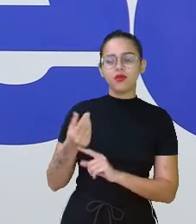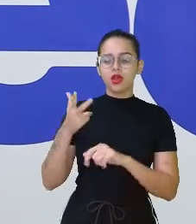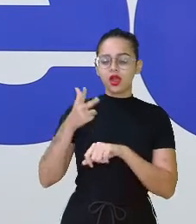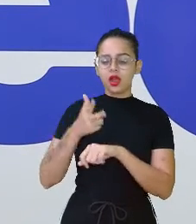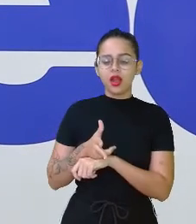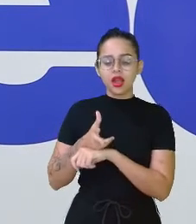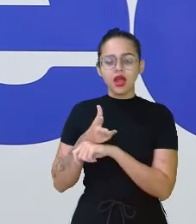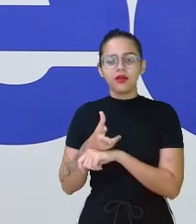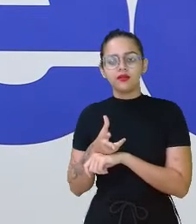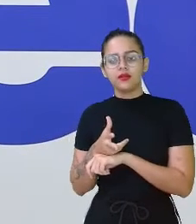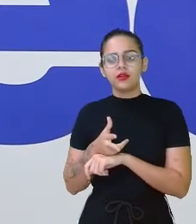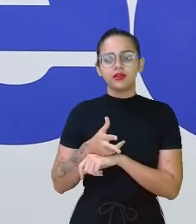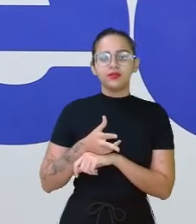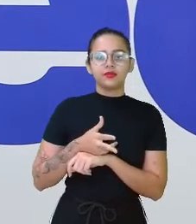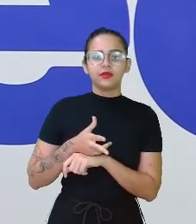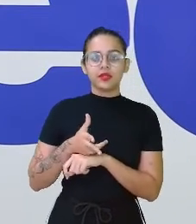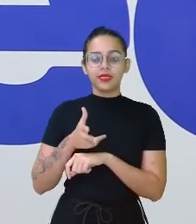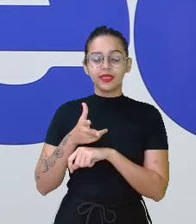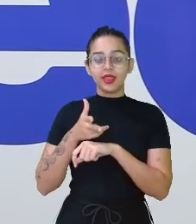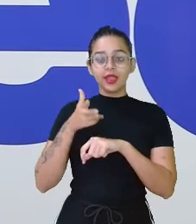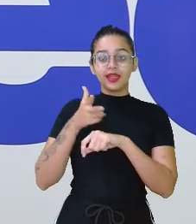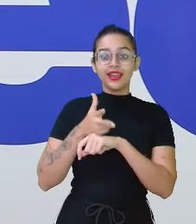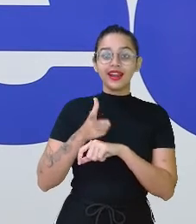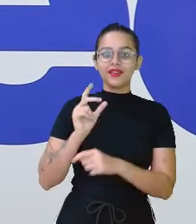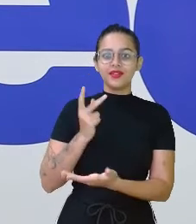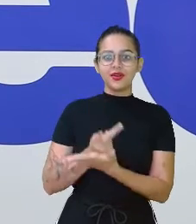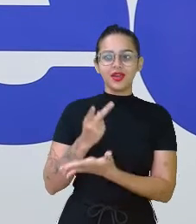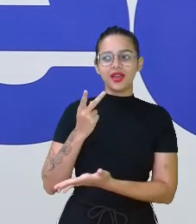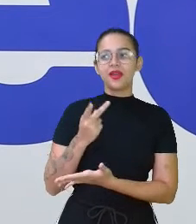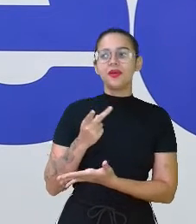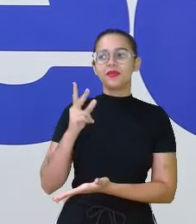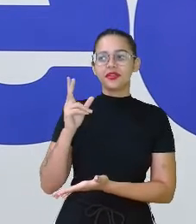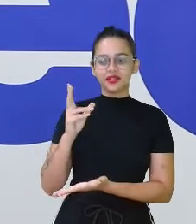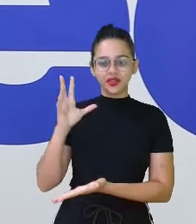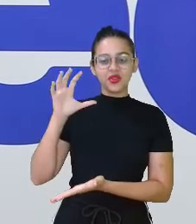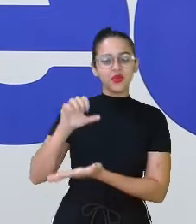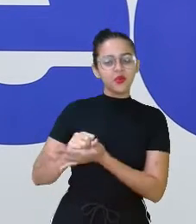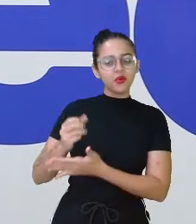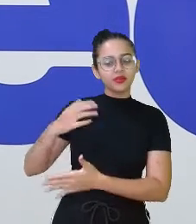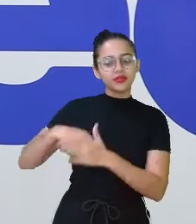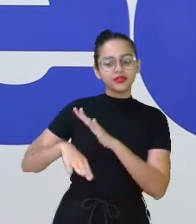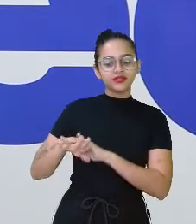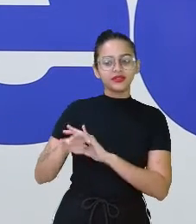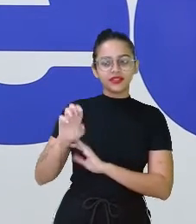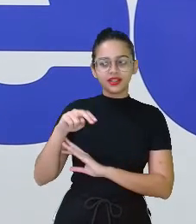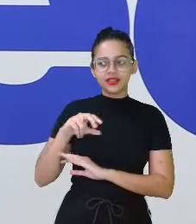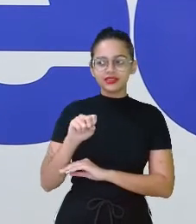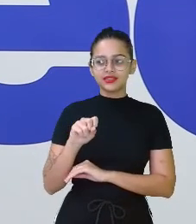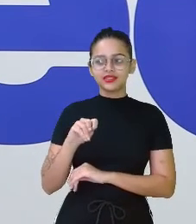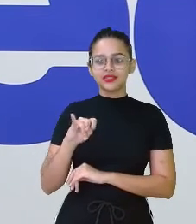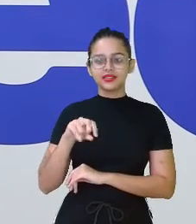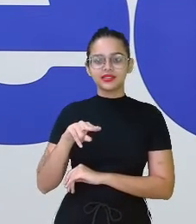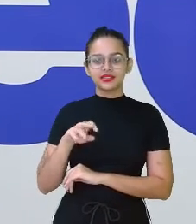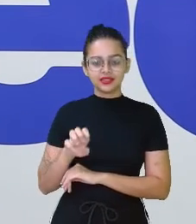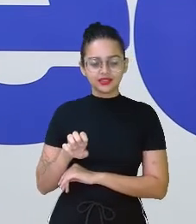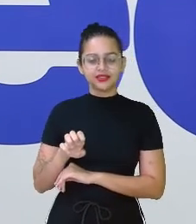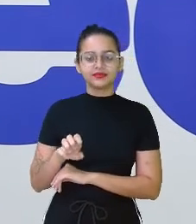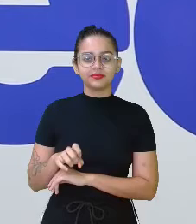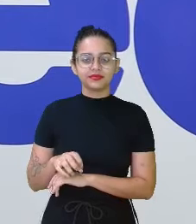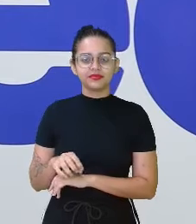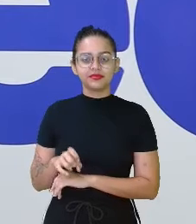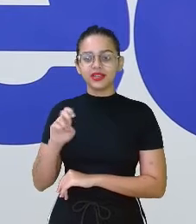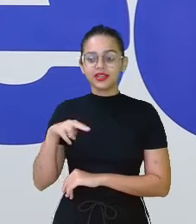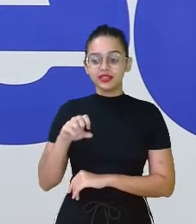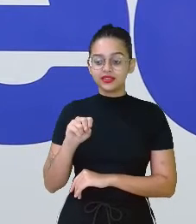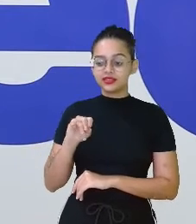grava essa performance, grava esse rap. Pode guardar para o Ensine, e né? guarda para o Ensine. Gente, Isso o aí.